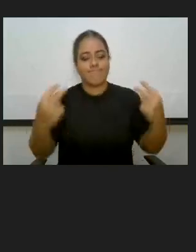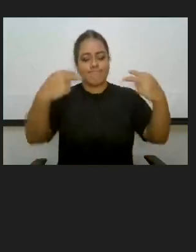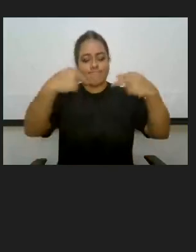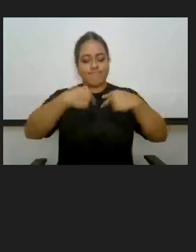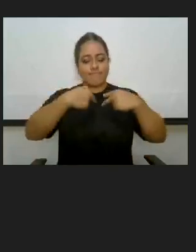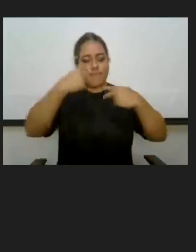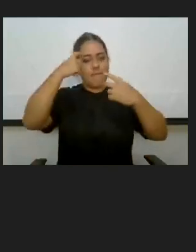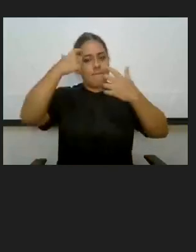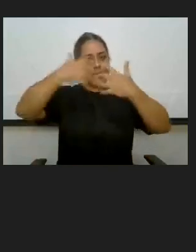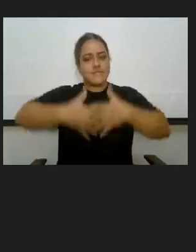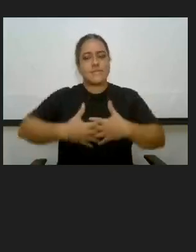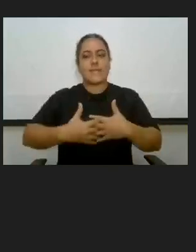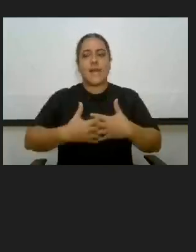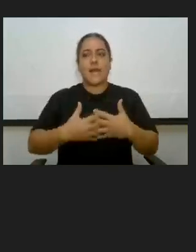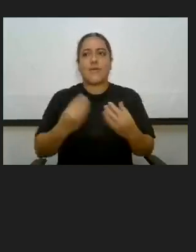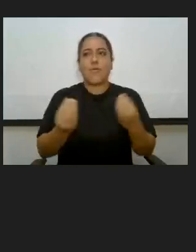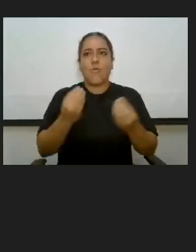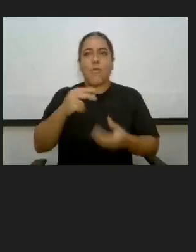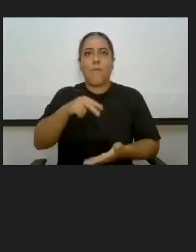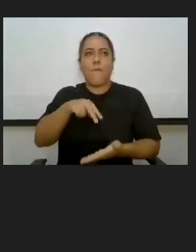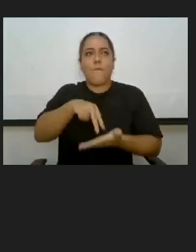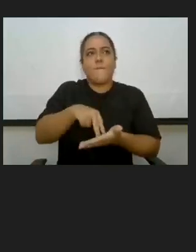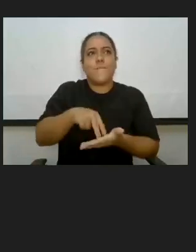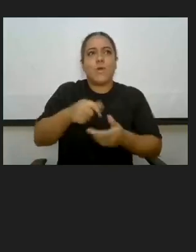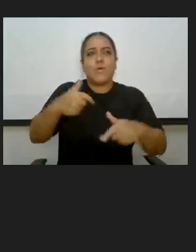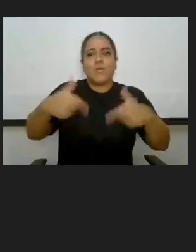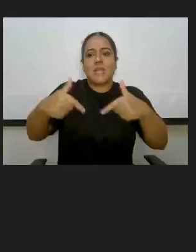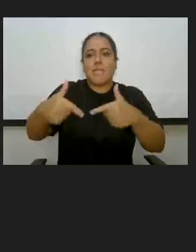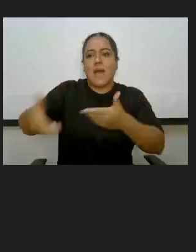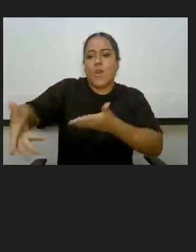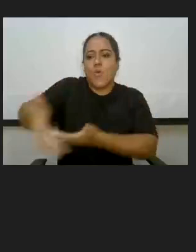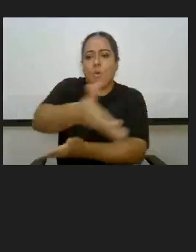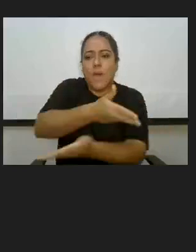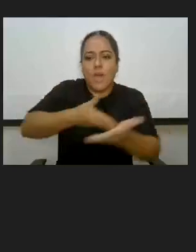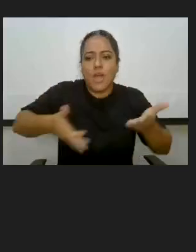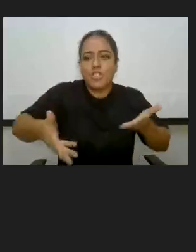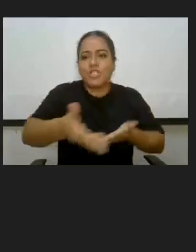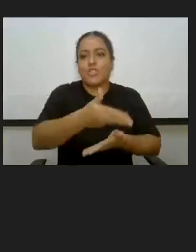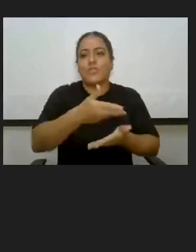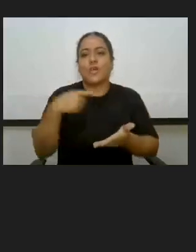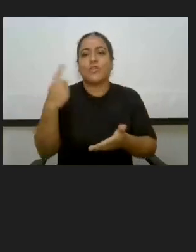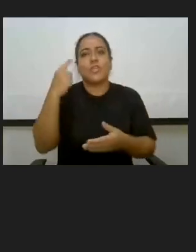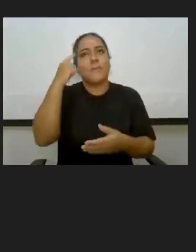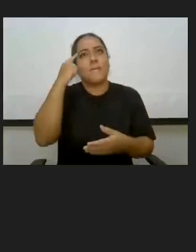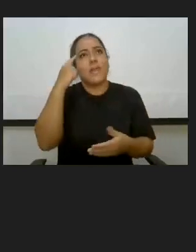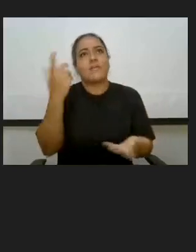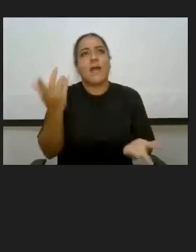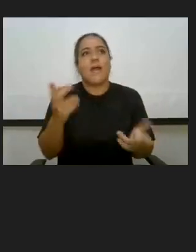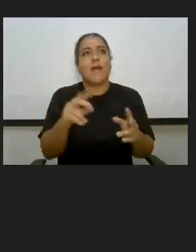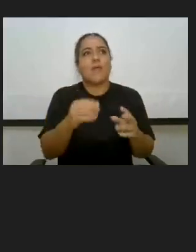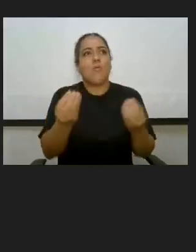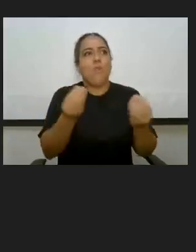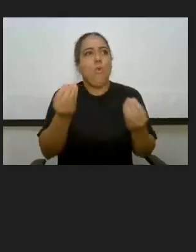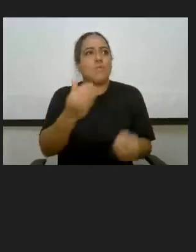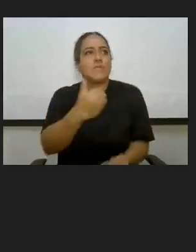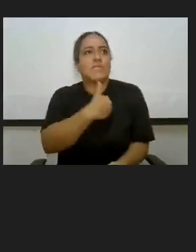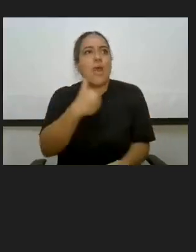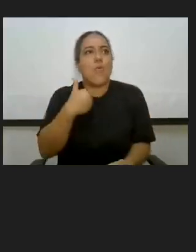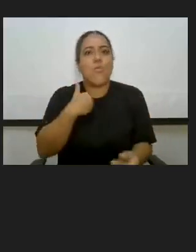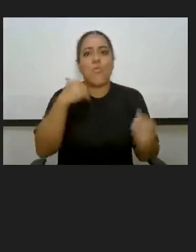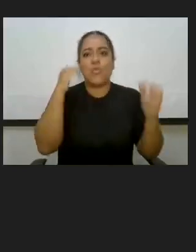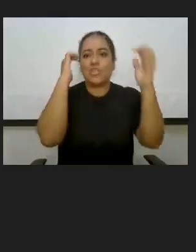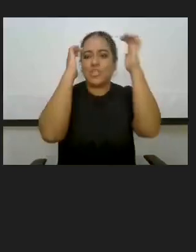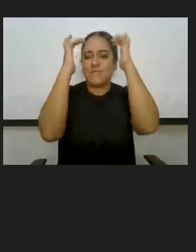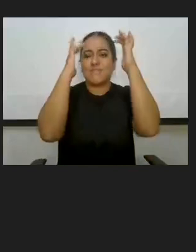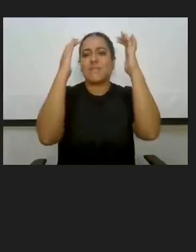posicionar, né, a pensar num trabalho colaborativo quando a gente fala dessas questões de saúde mental. Quero